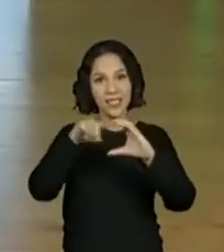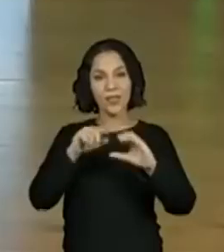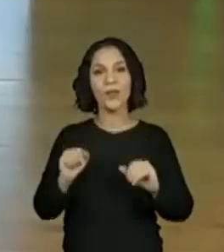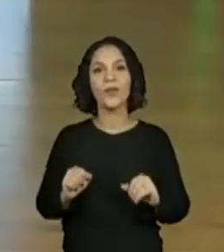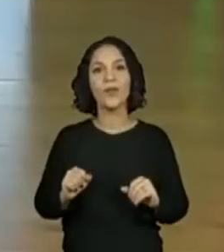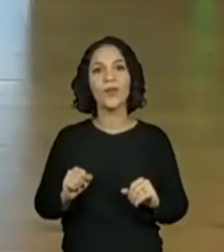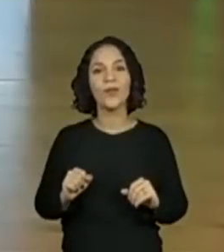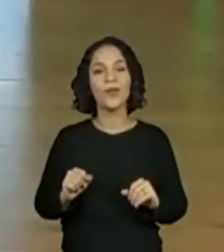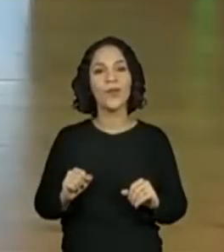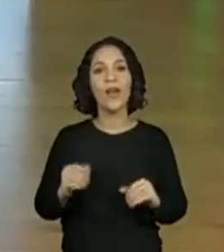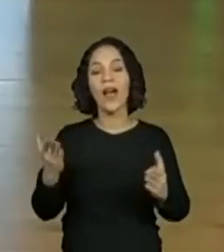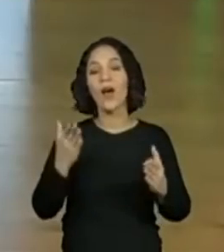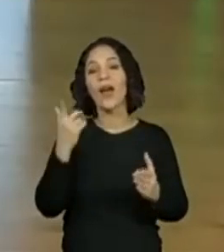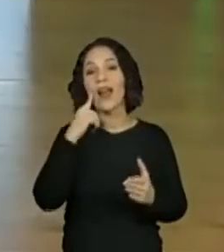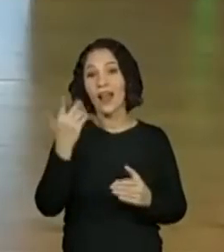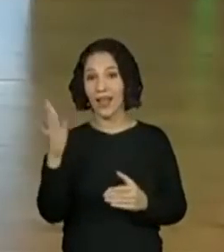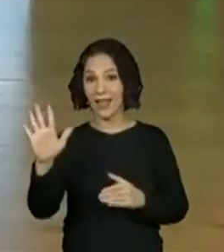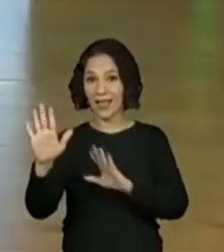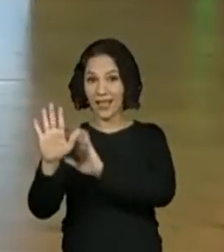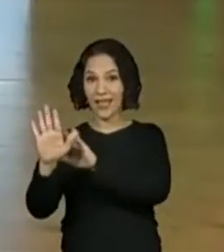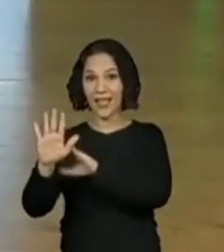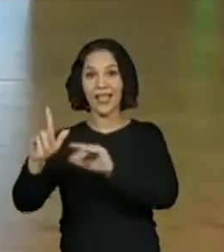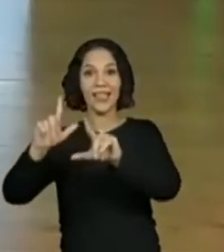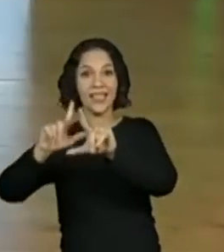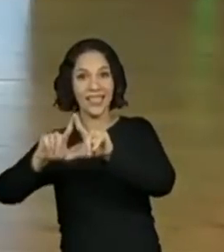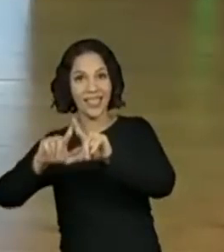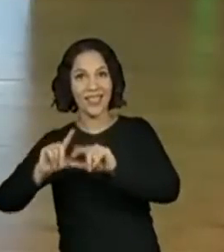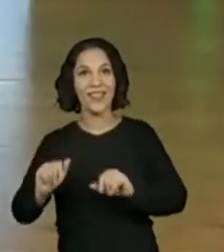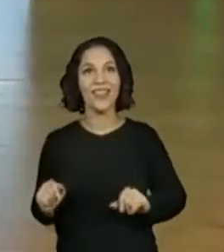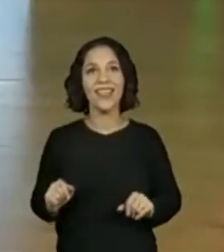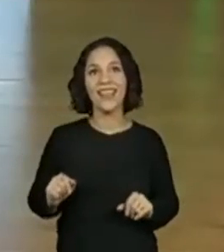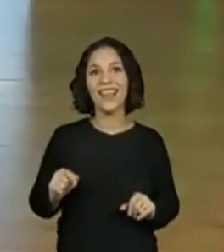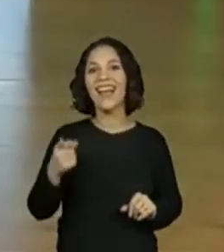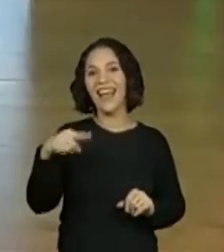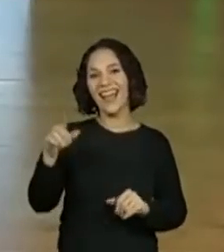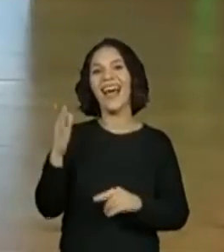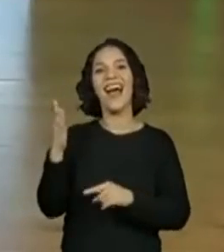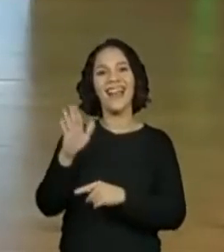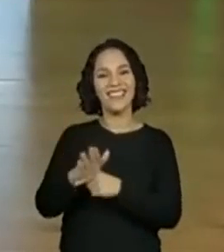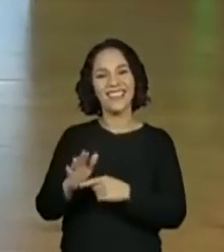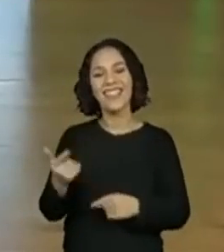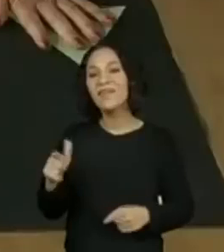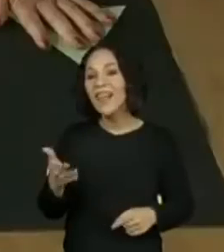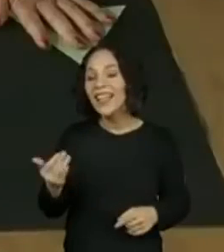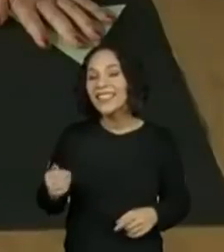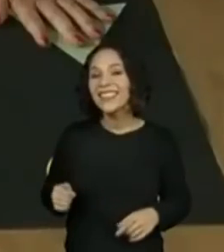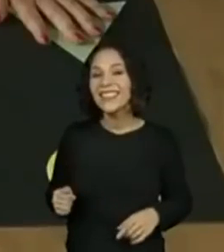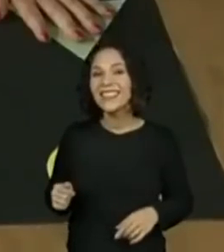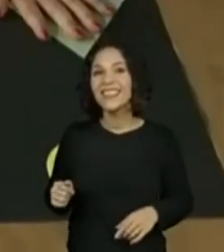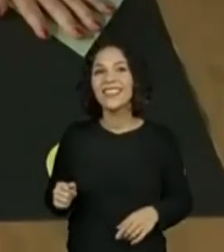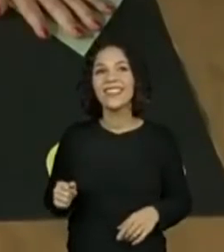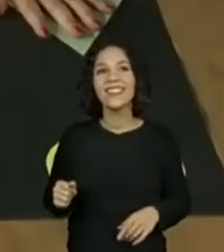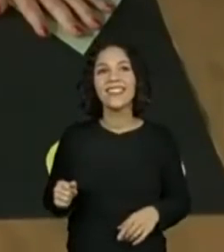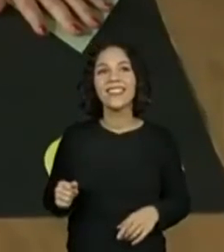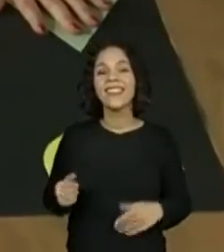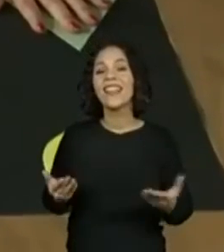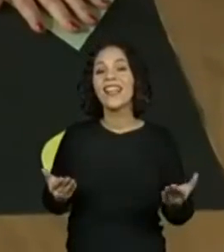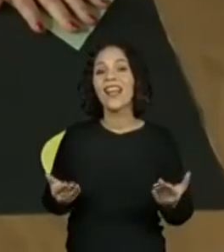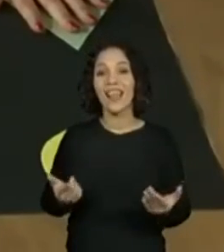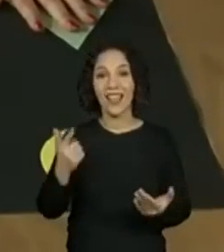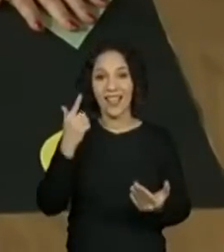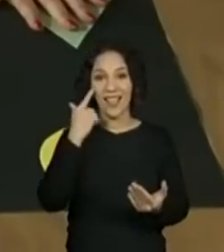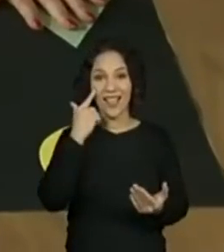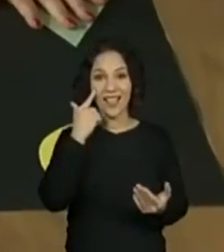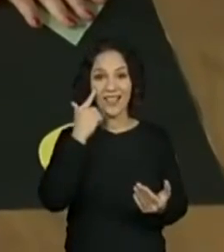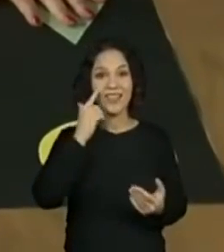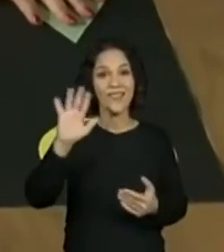mão esquerda no triângulo. Ah lá, elas até colocaram. Agora, mão esquerda